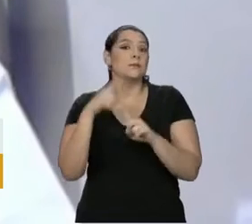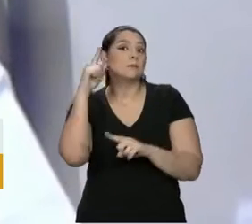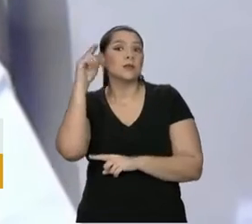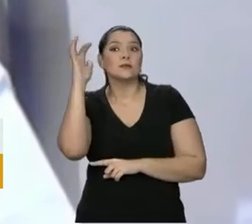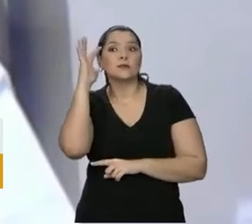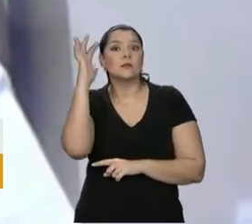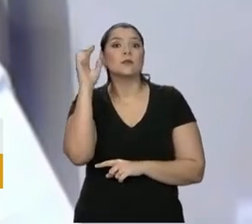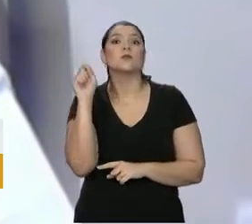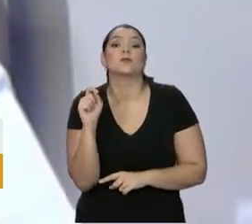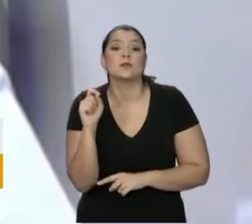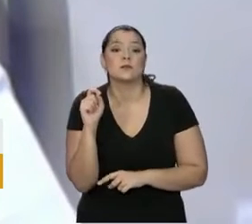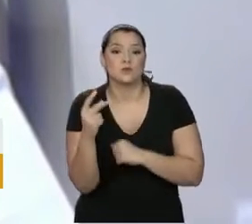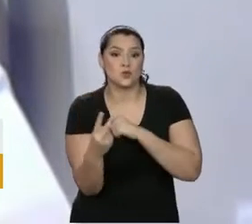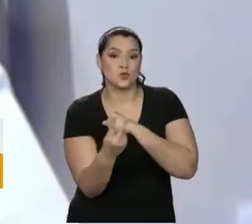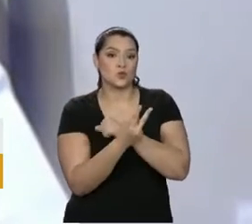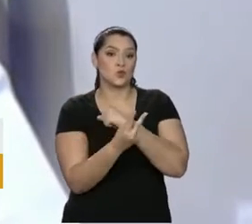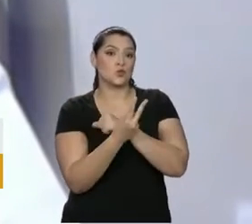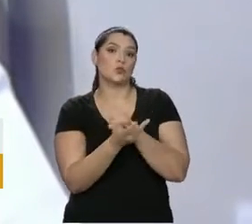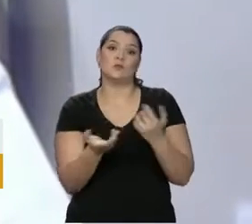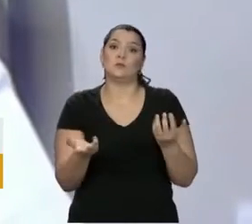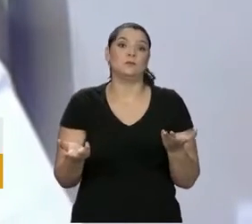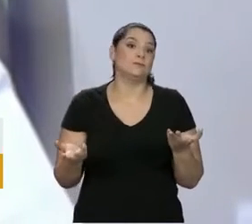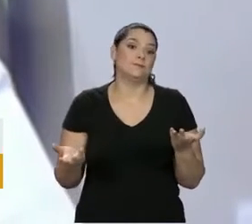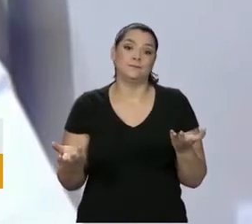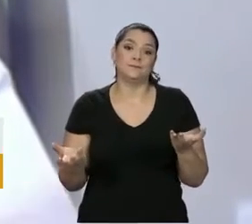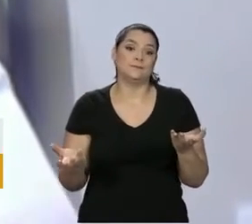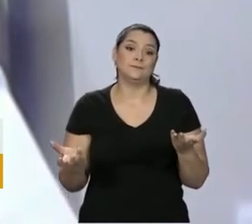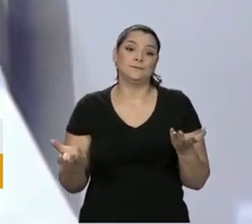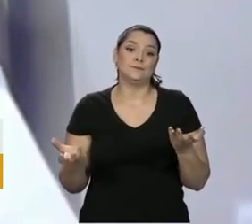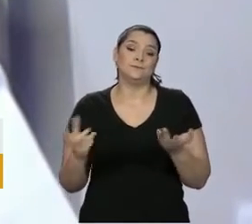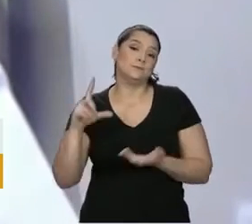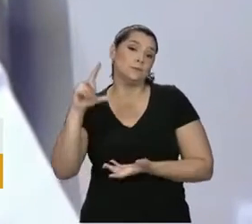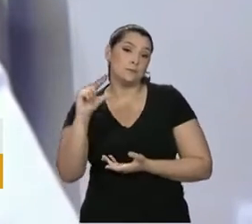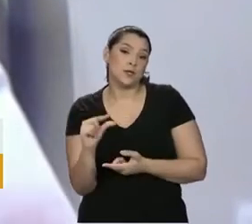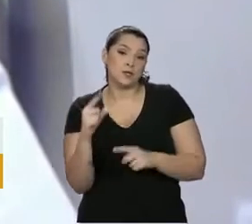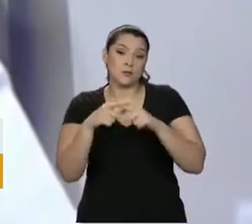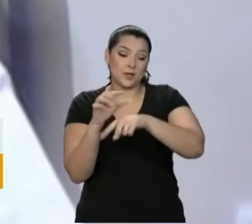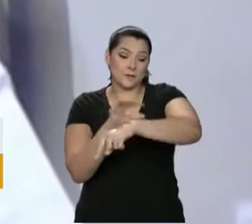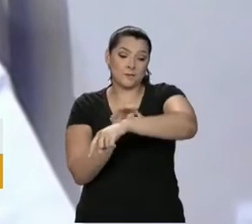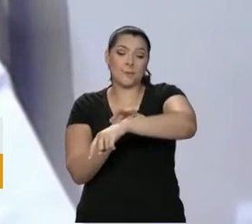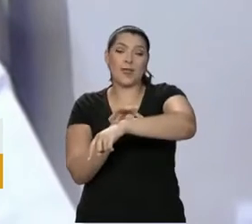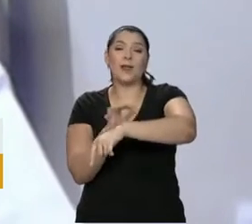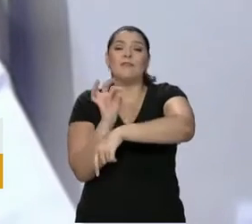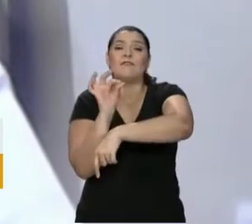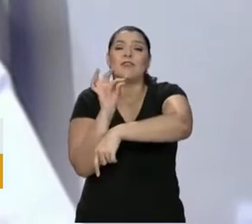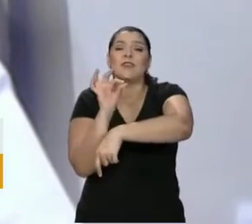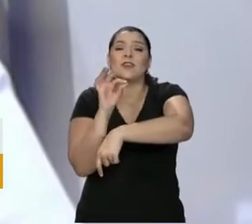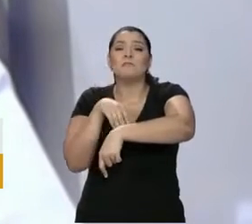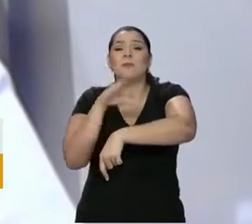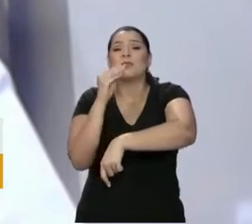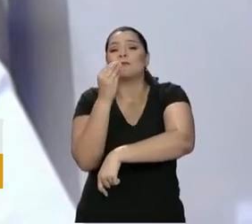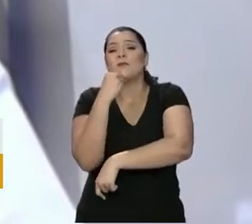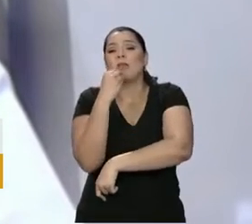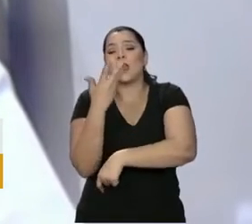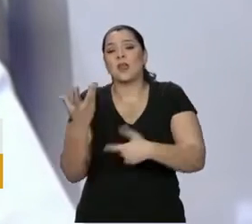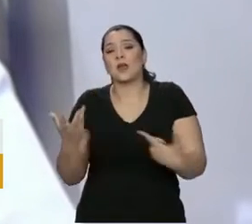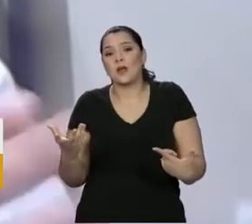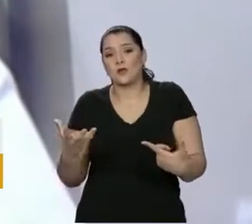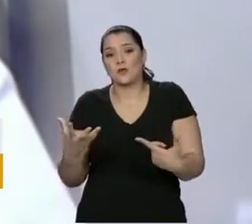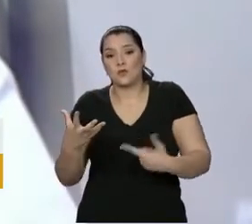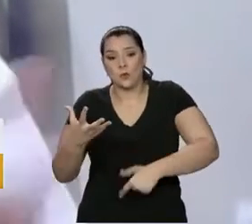primeiro porque tem uma proteção menor né uma pele muito mais fina então uma